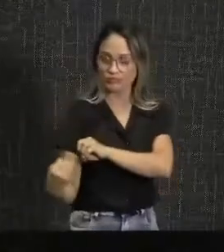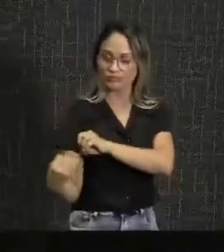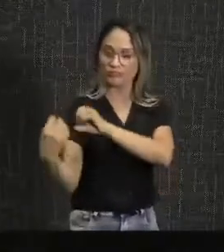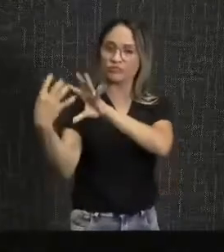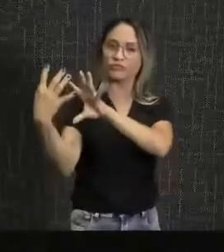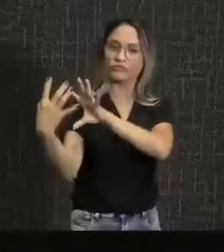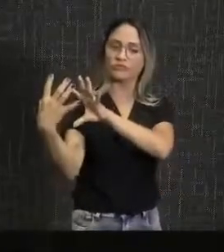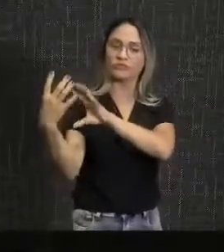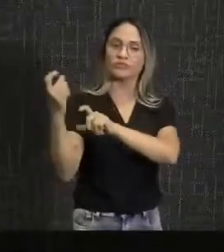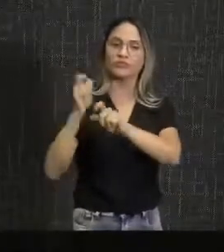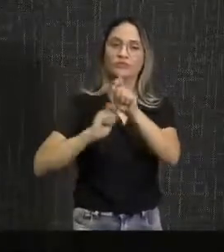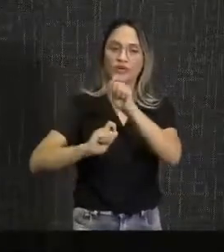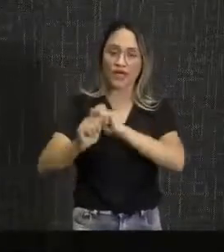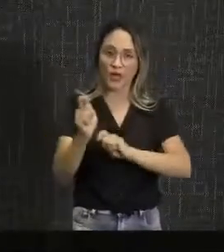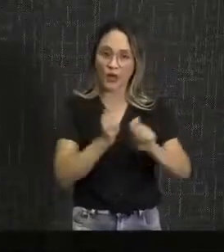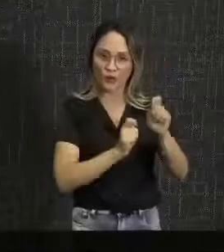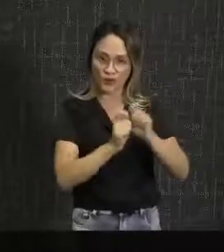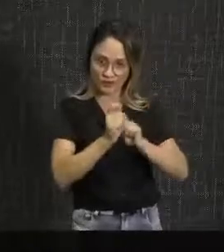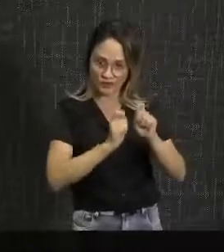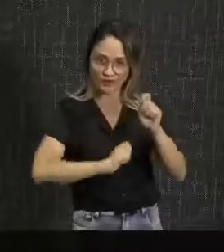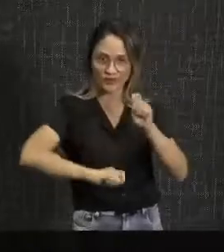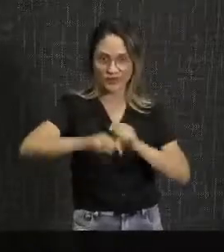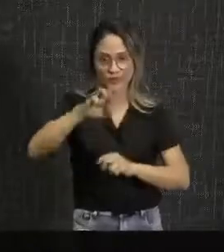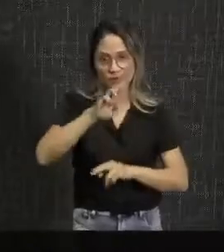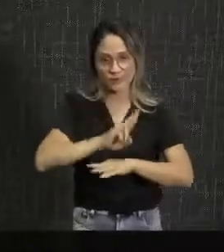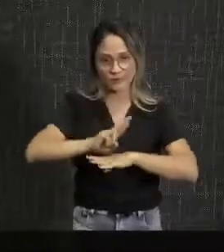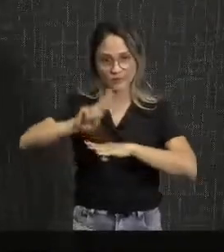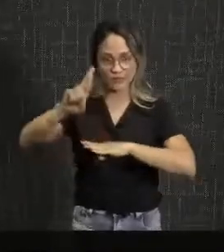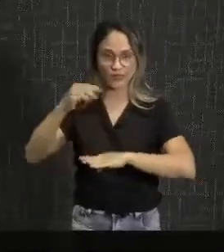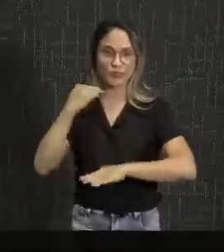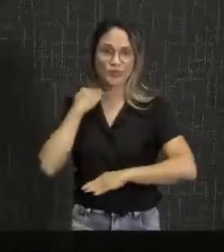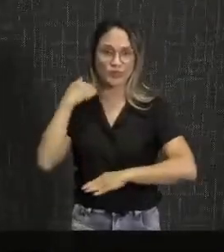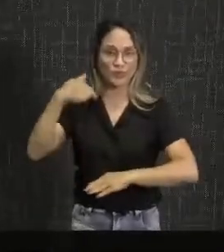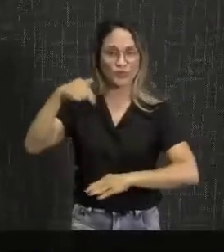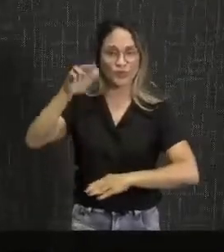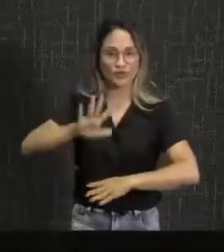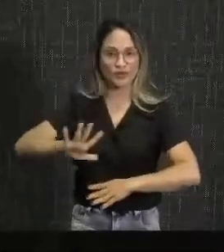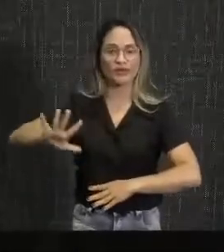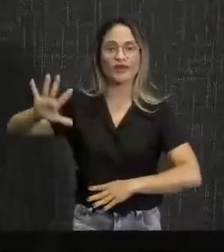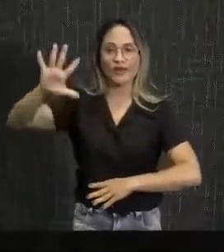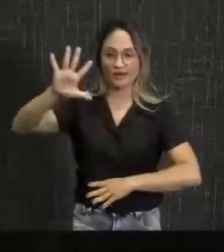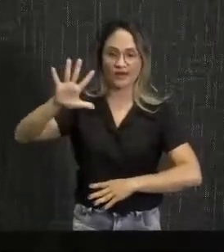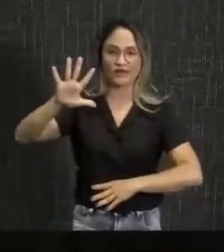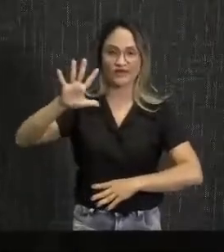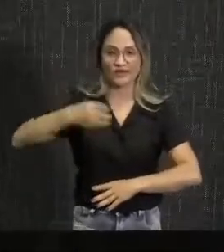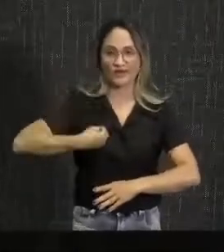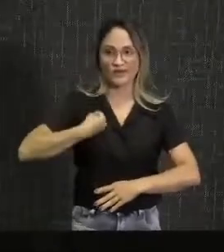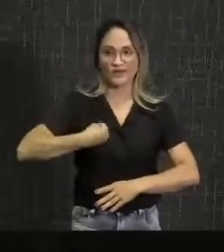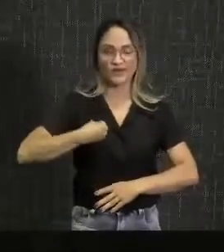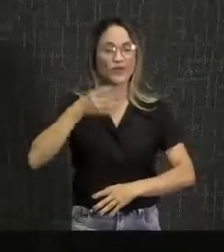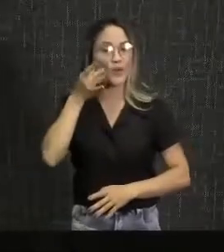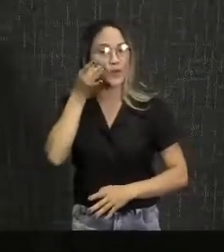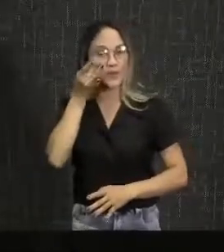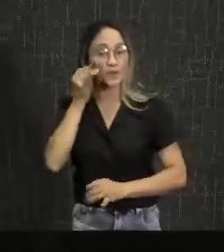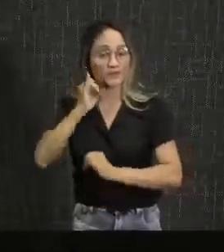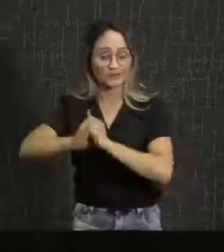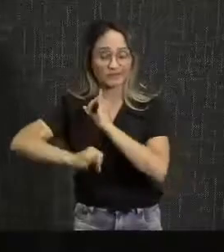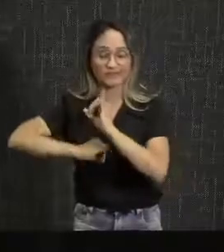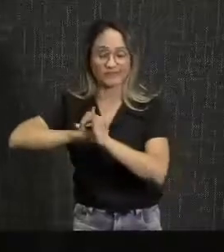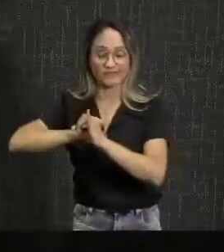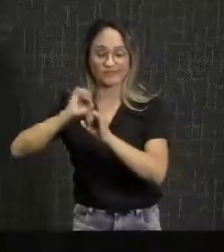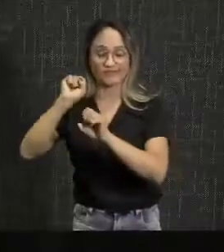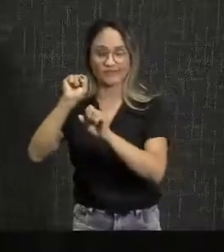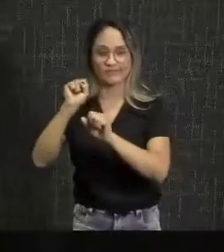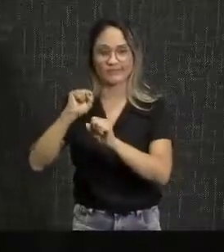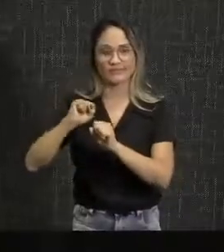com o economista-chefe do Banco do Nordeste, Luiz Esteves, que está com a gente ao vivo, online, nessa